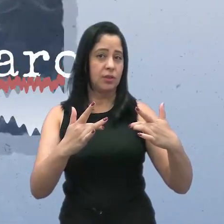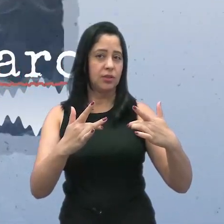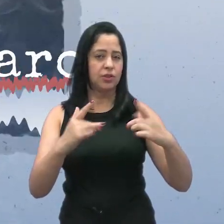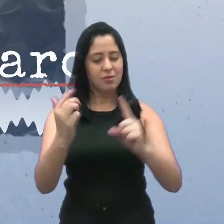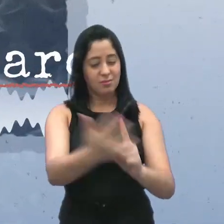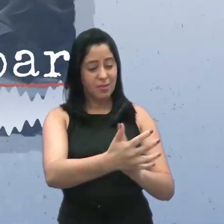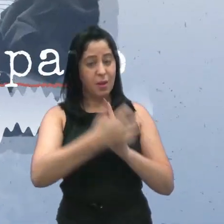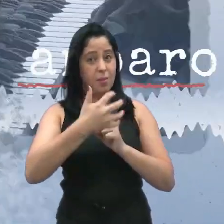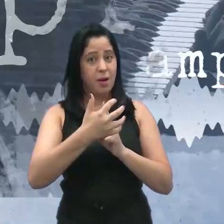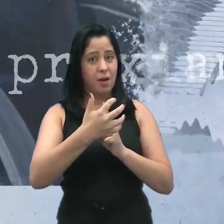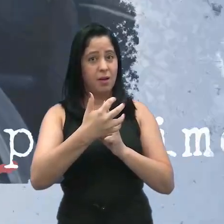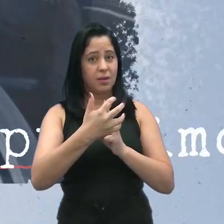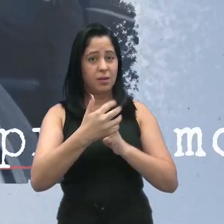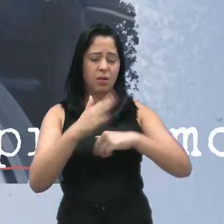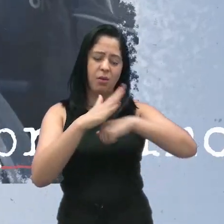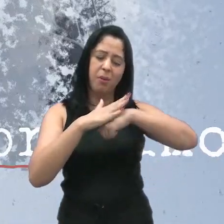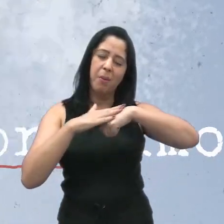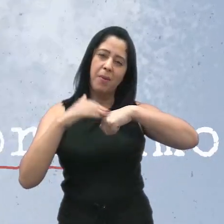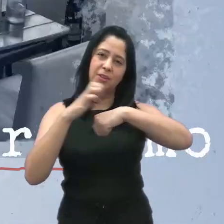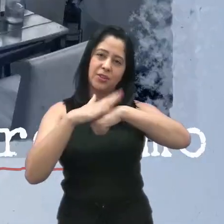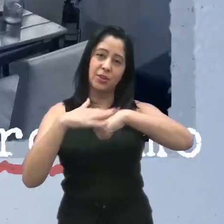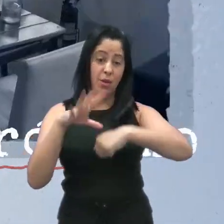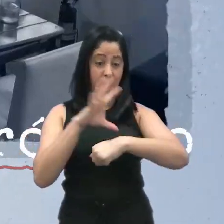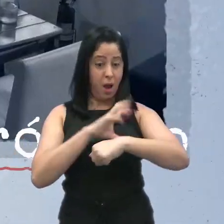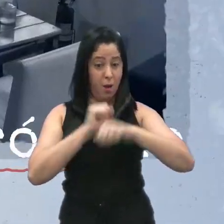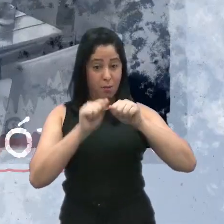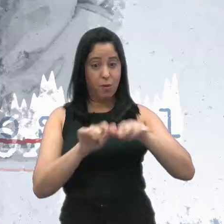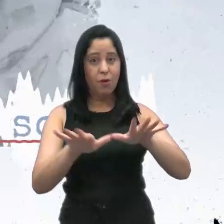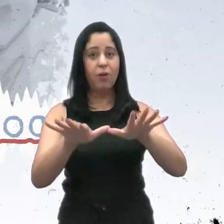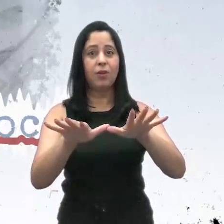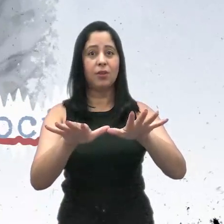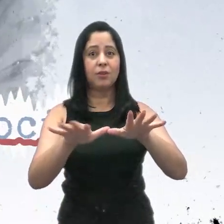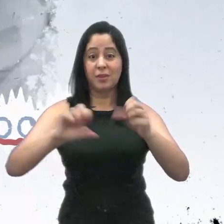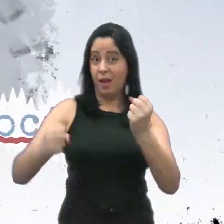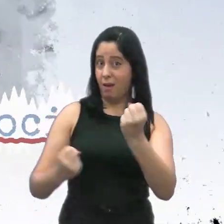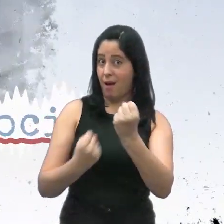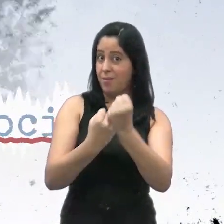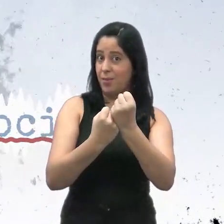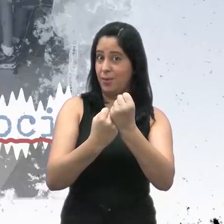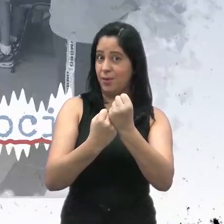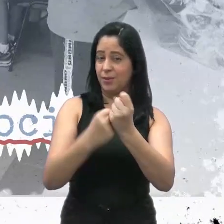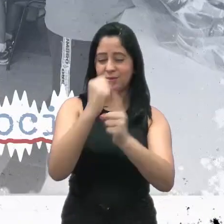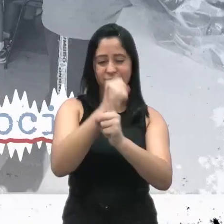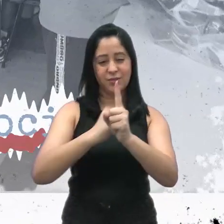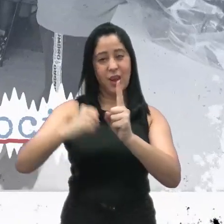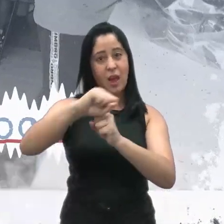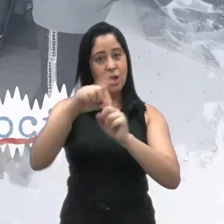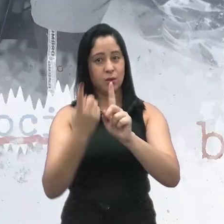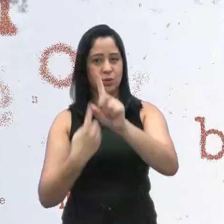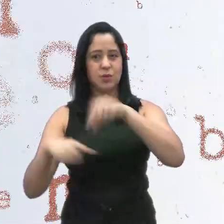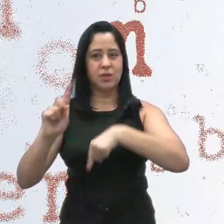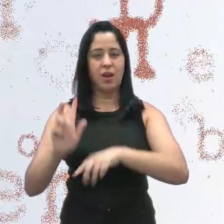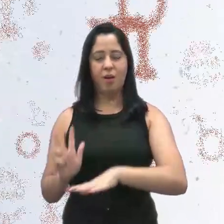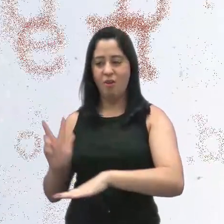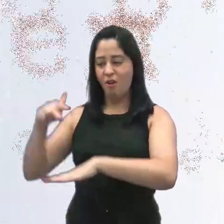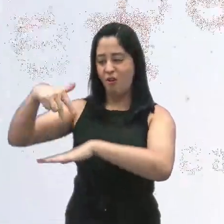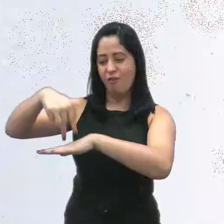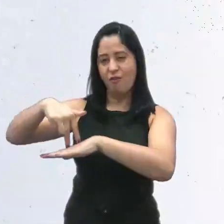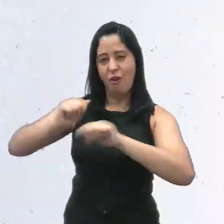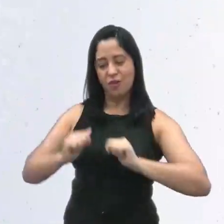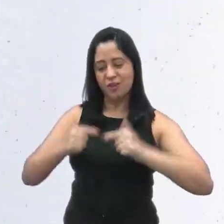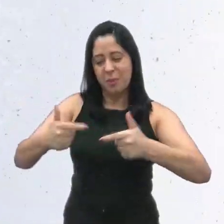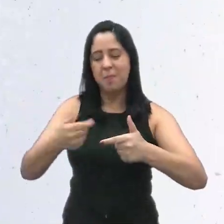solidariedade, amparo, compaixão, amor ao próximo, assistência, desenvolvimento